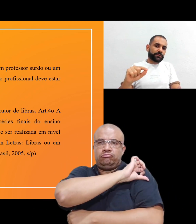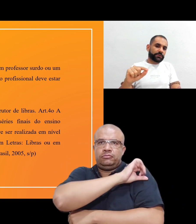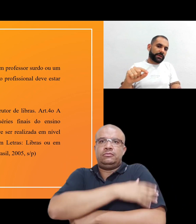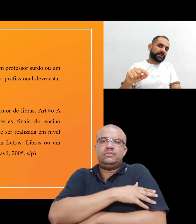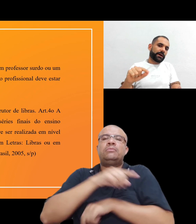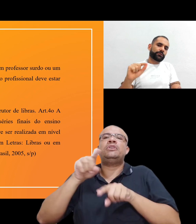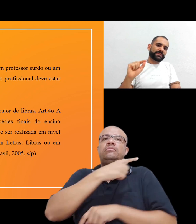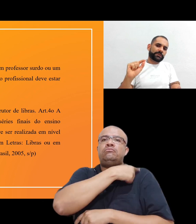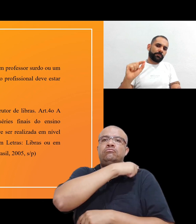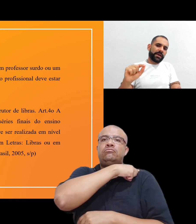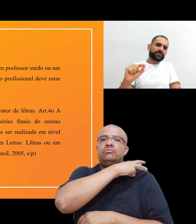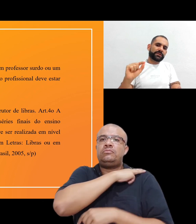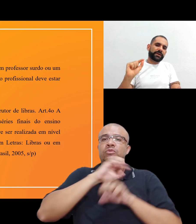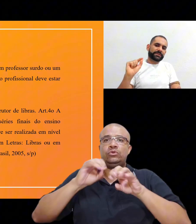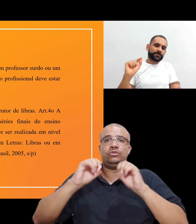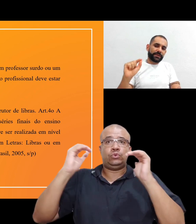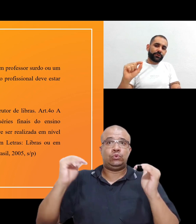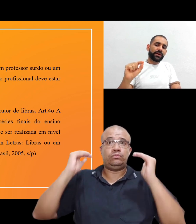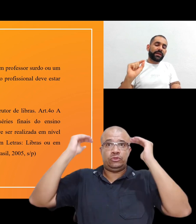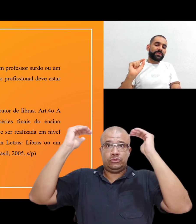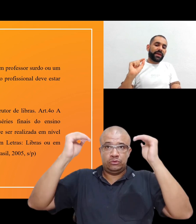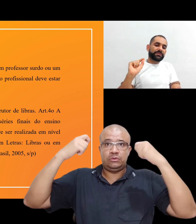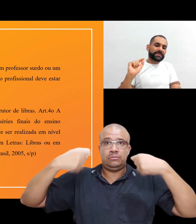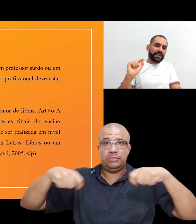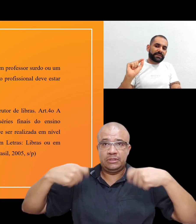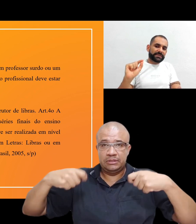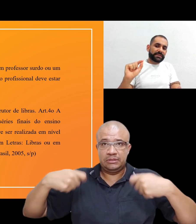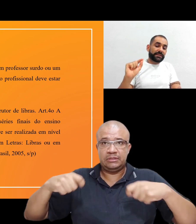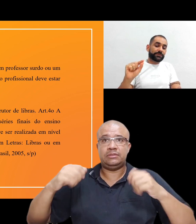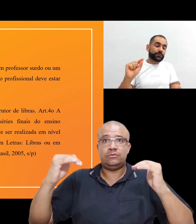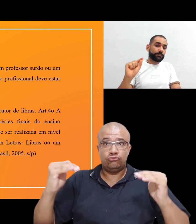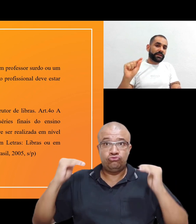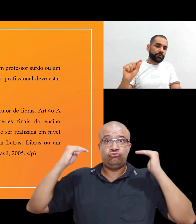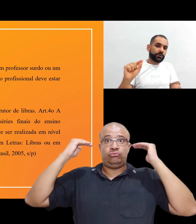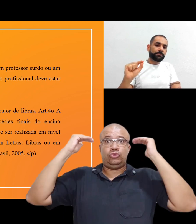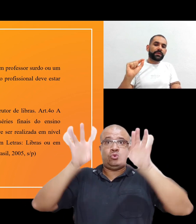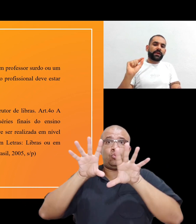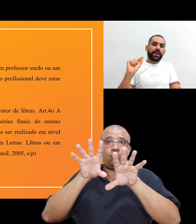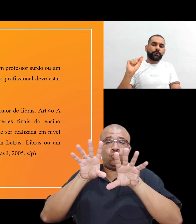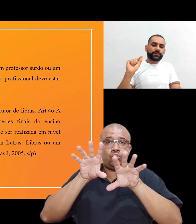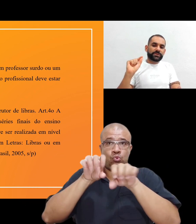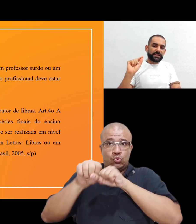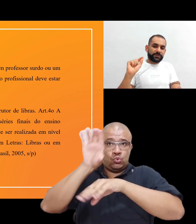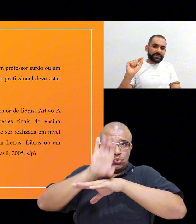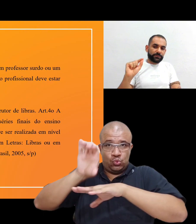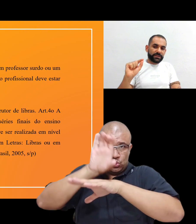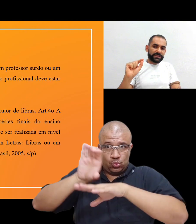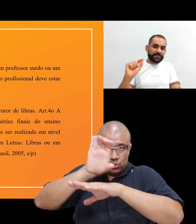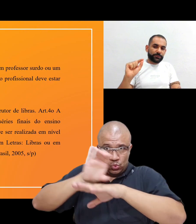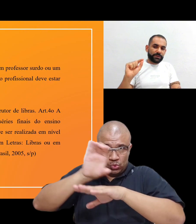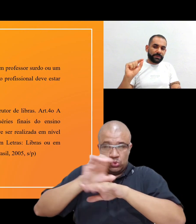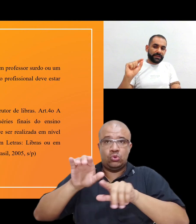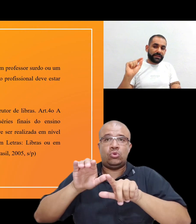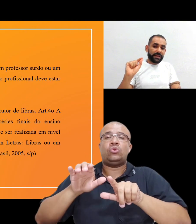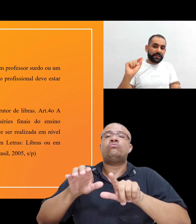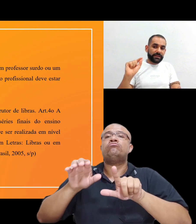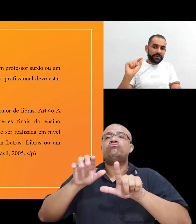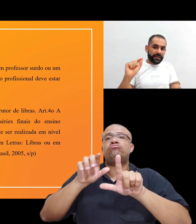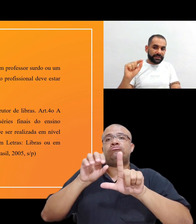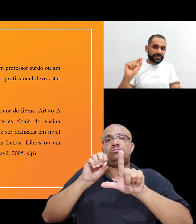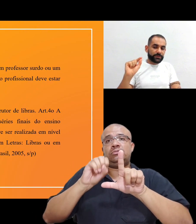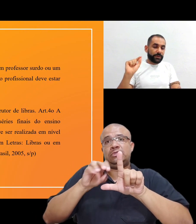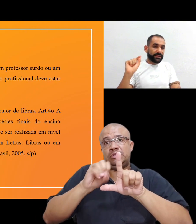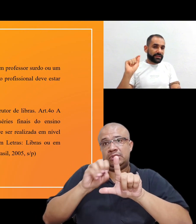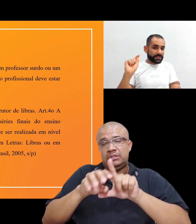do ensino fundamental, no ensino médio e na educação superior deve ser realizada em nível superior, em curso de graduação de licenciatura plena